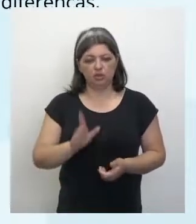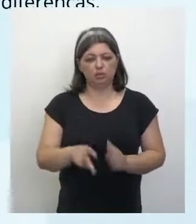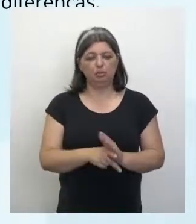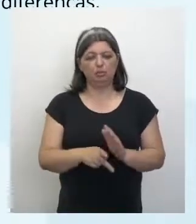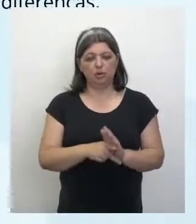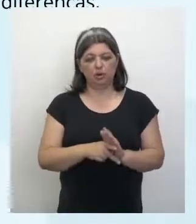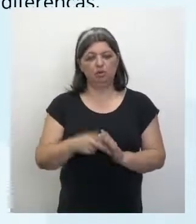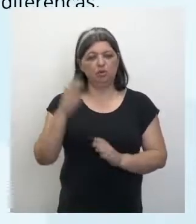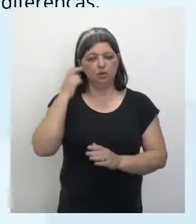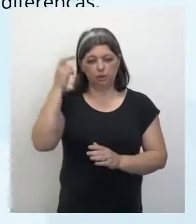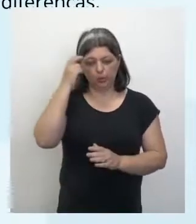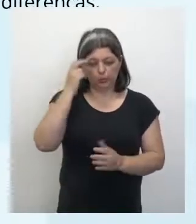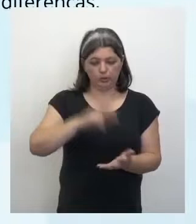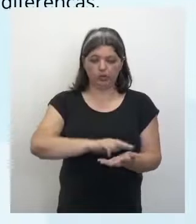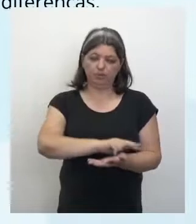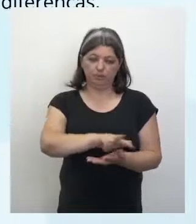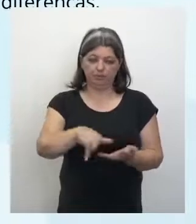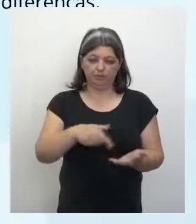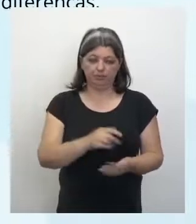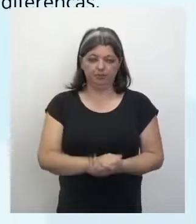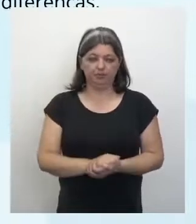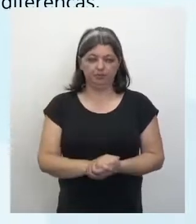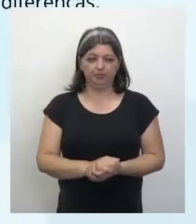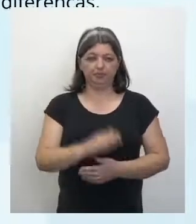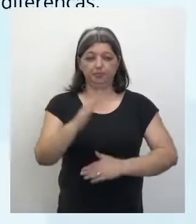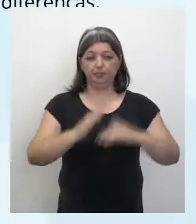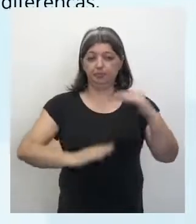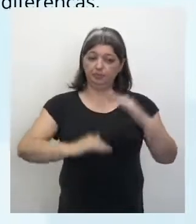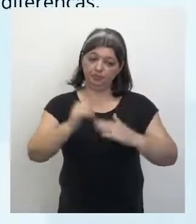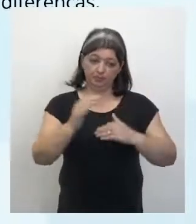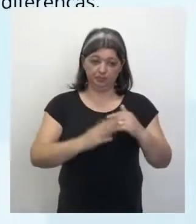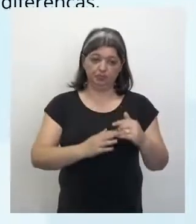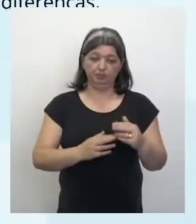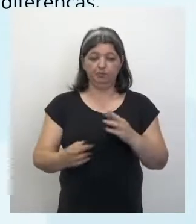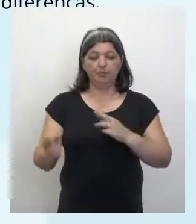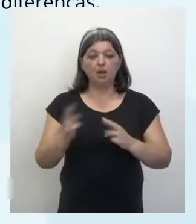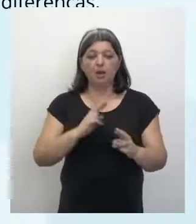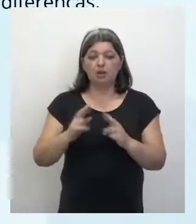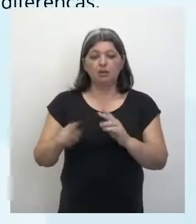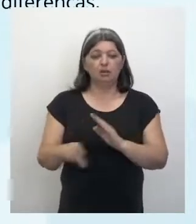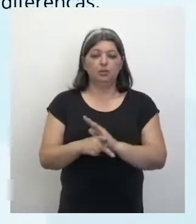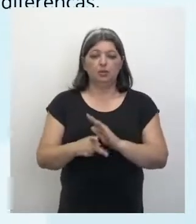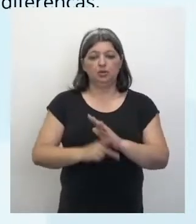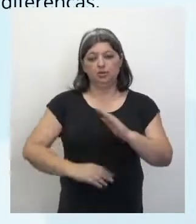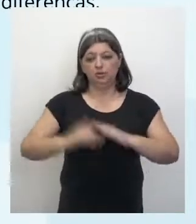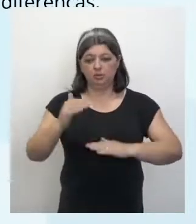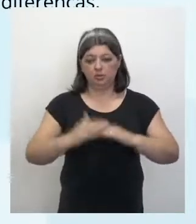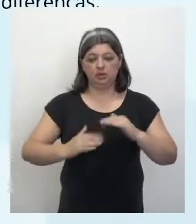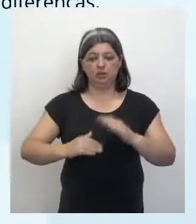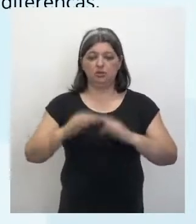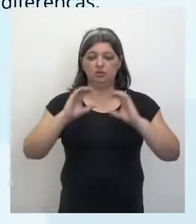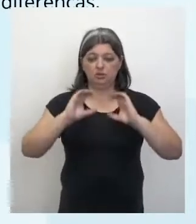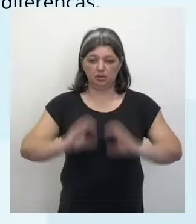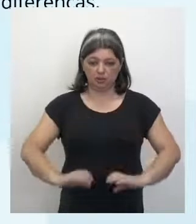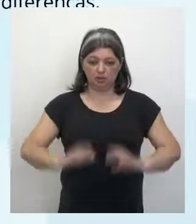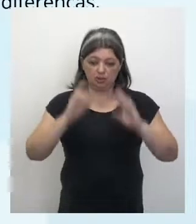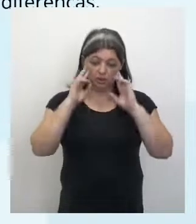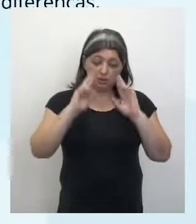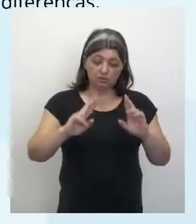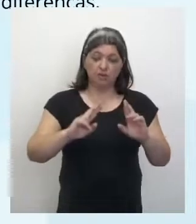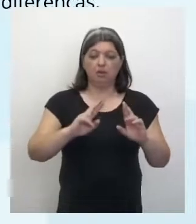culturais diferentes, no caso. Então, a habilidade de hoje é relacionar práticas de cidadania e respeito às